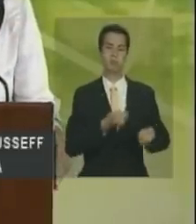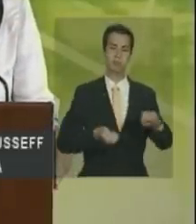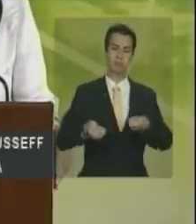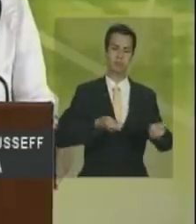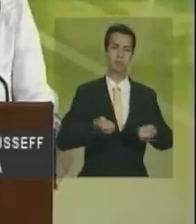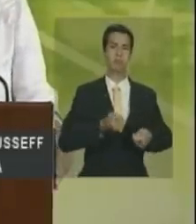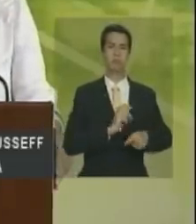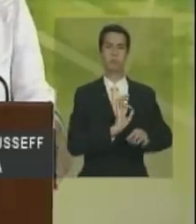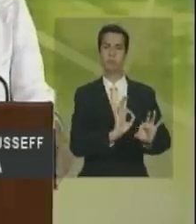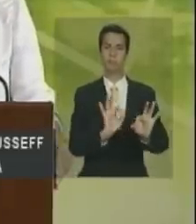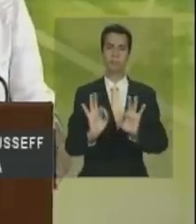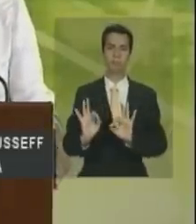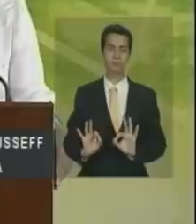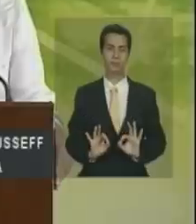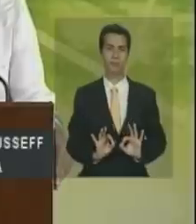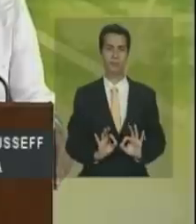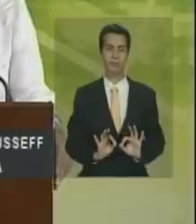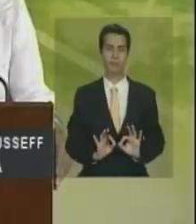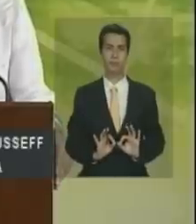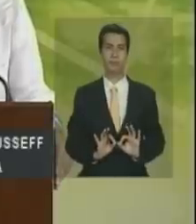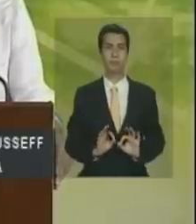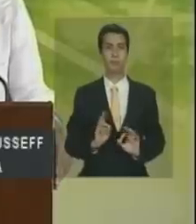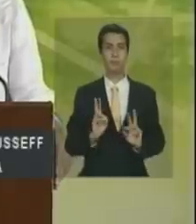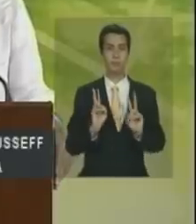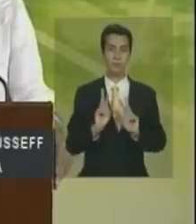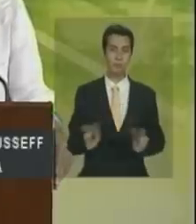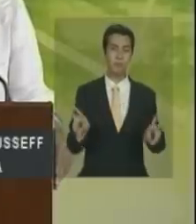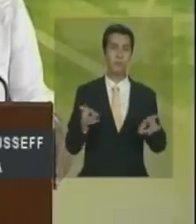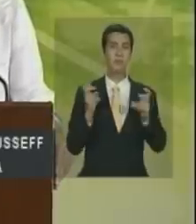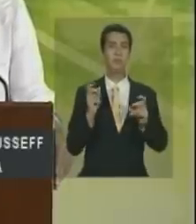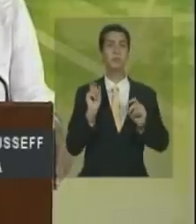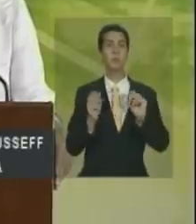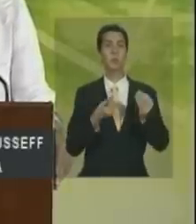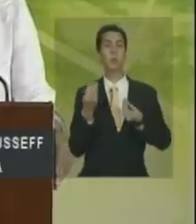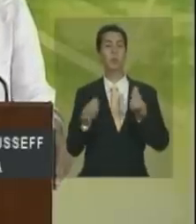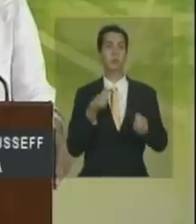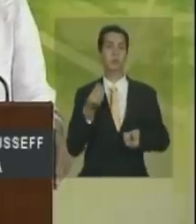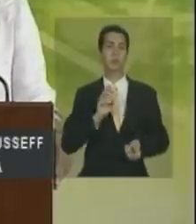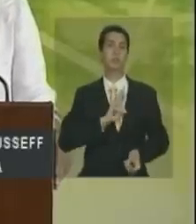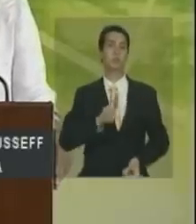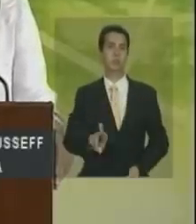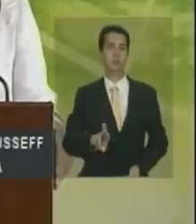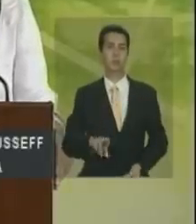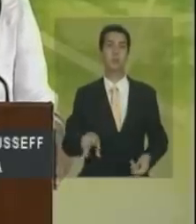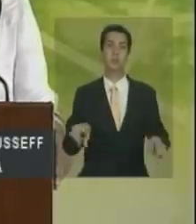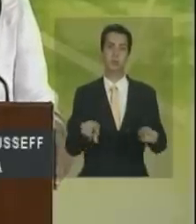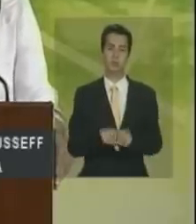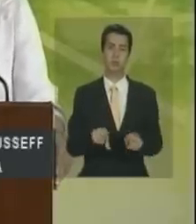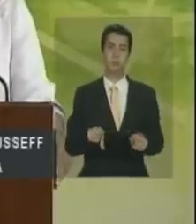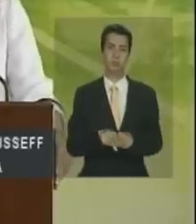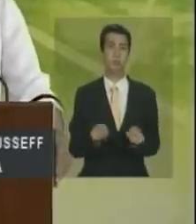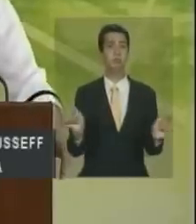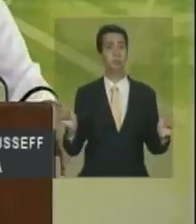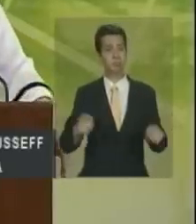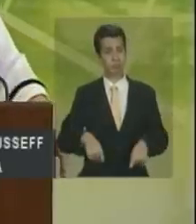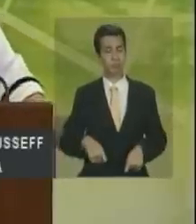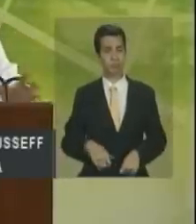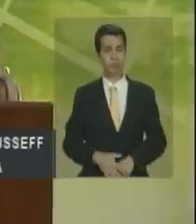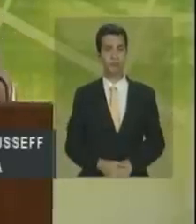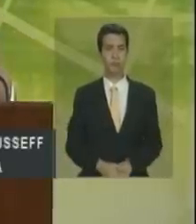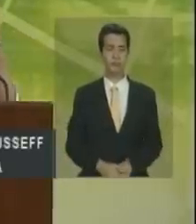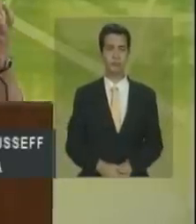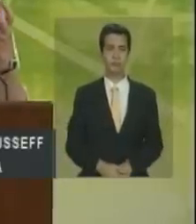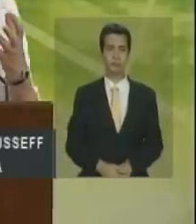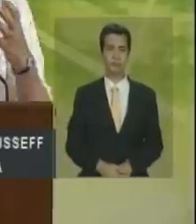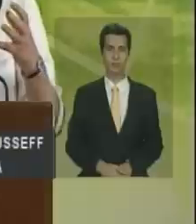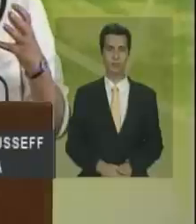gestão, acompanhando os resultados e, ainda assim, ser capaz de